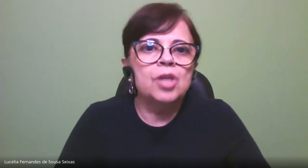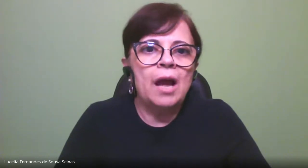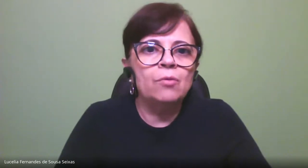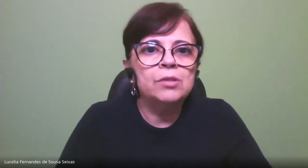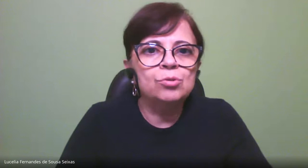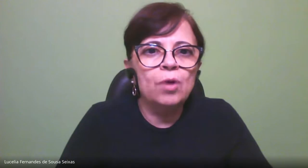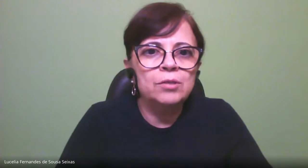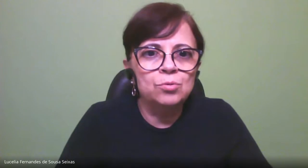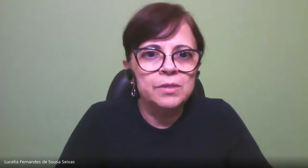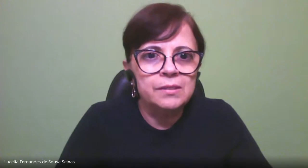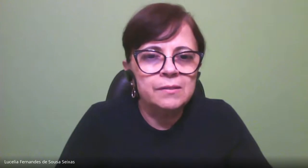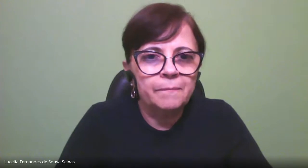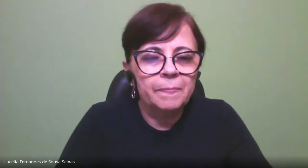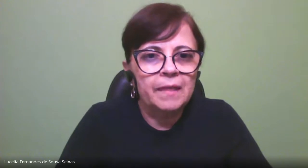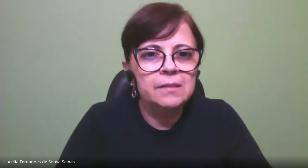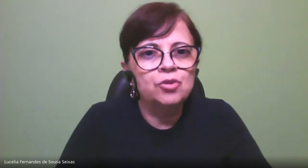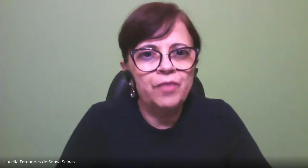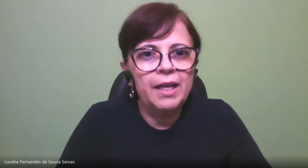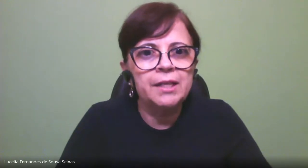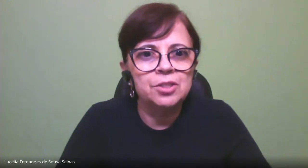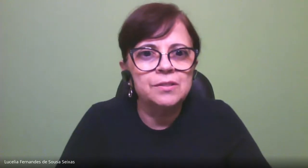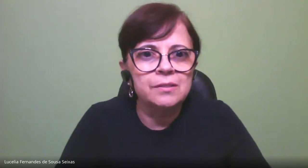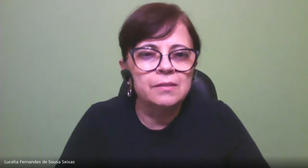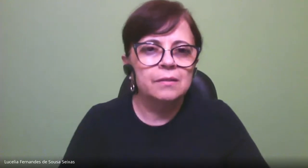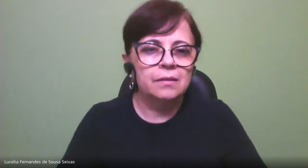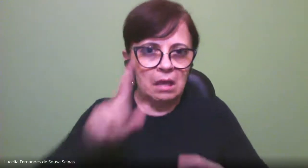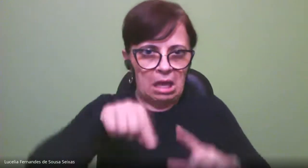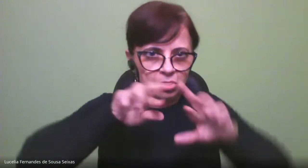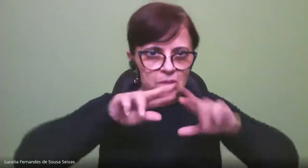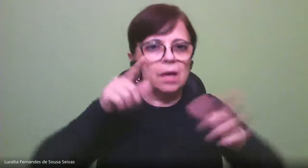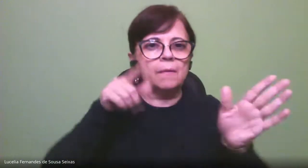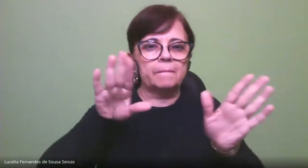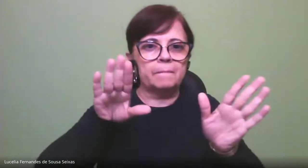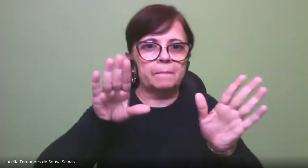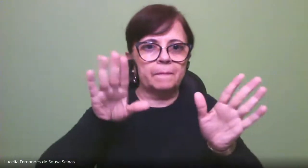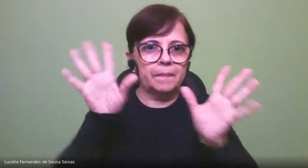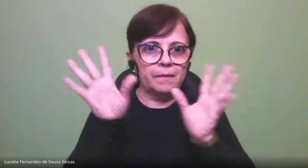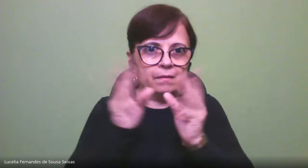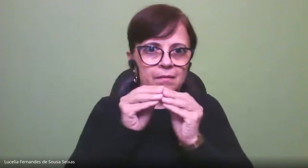e o Thiago, ele estudou as duas. São diferentes?